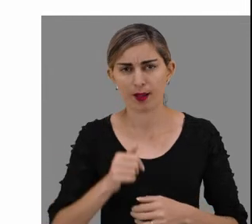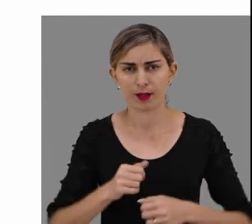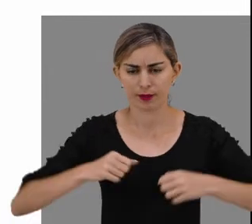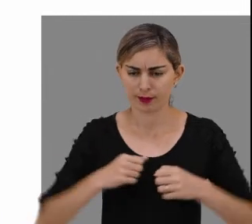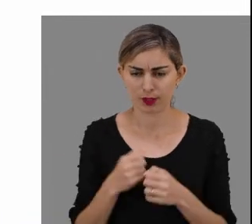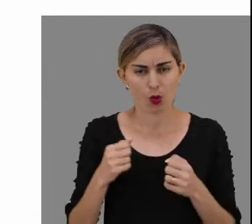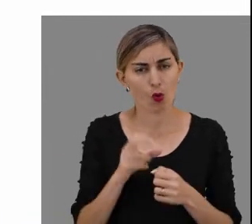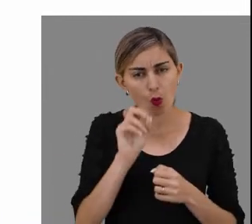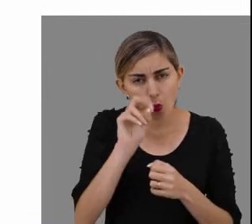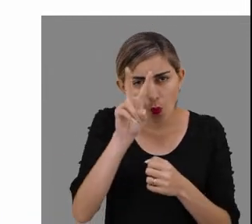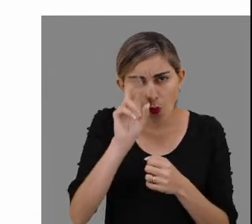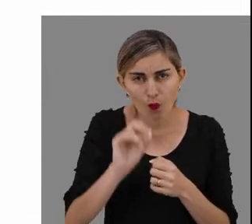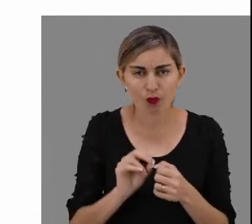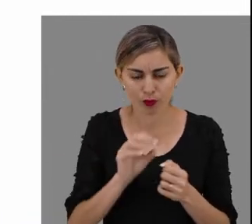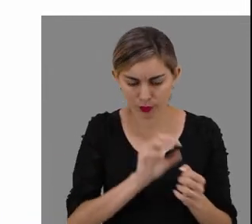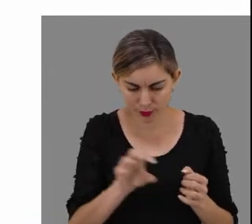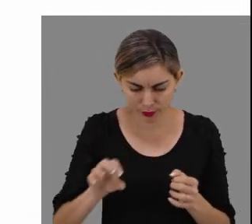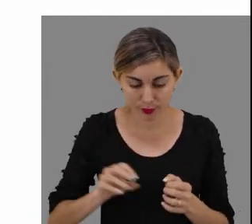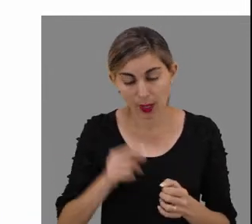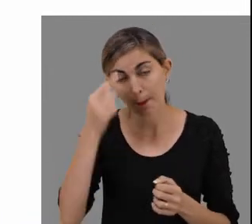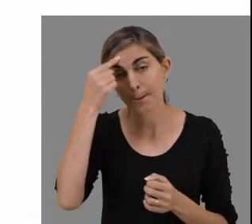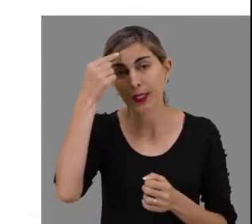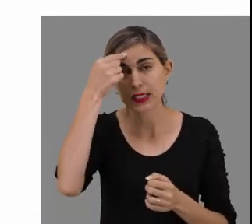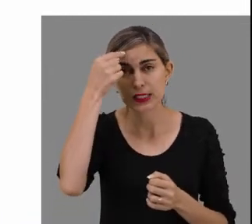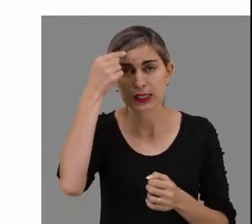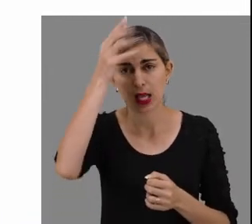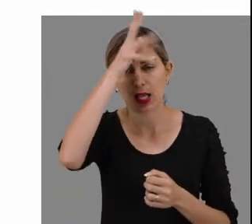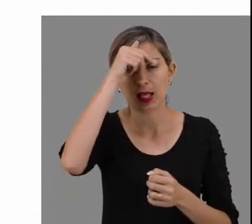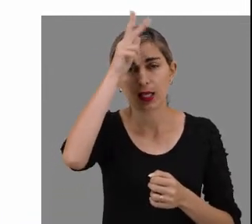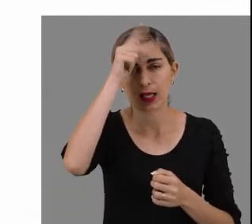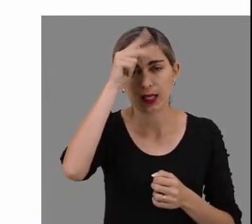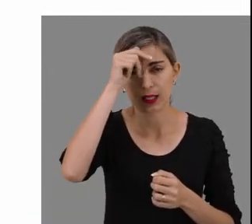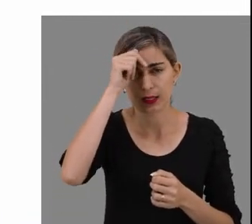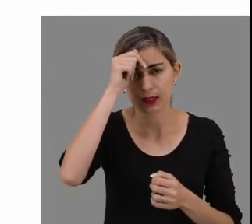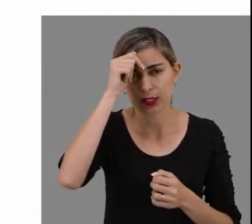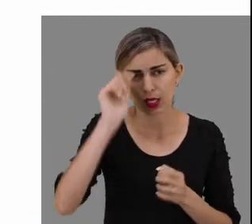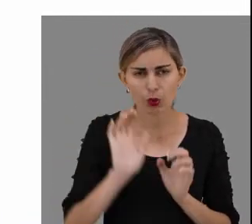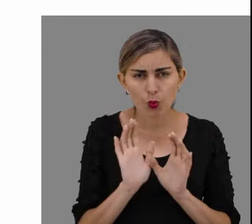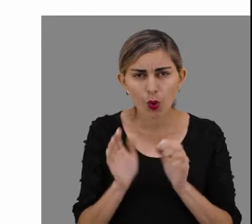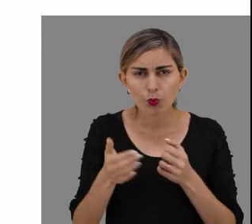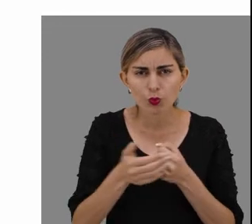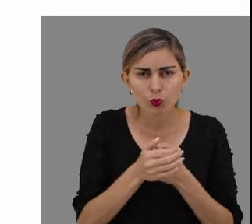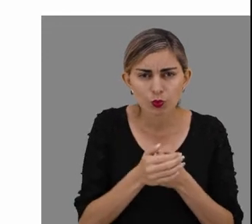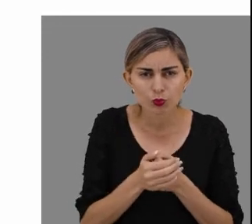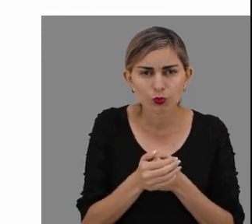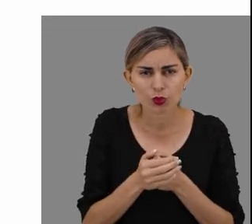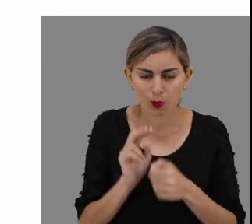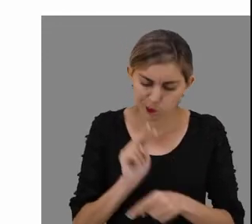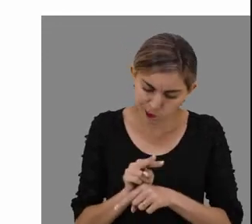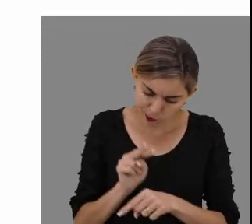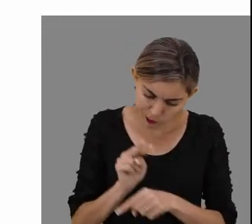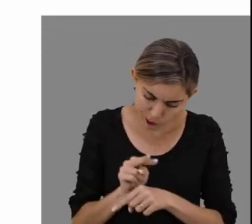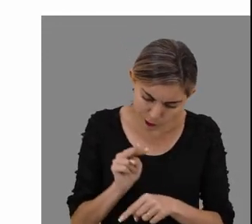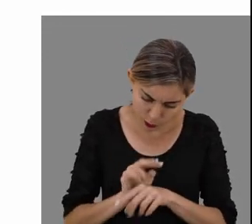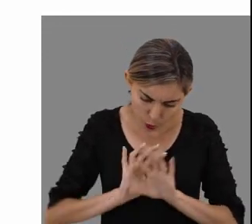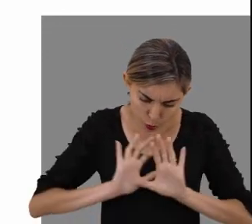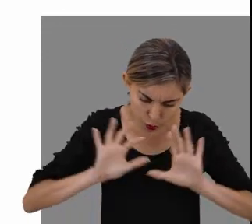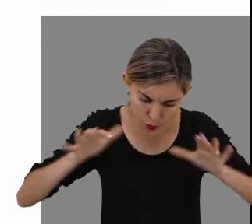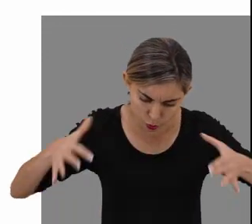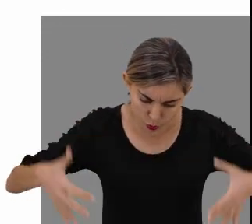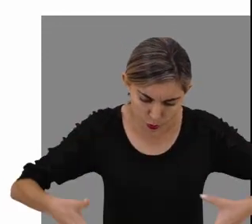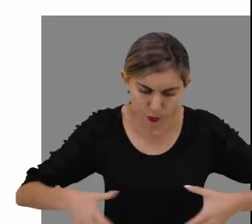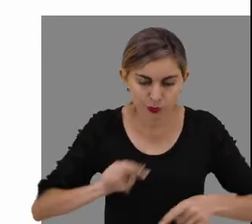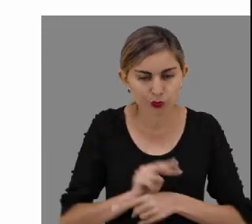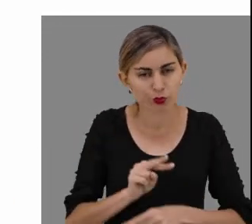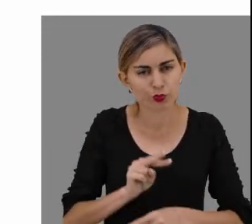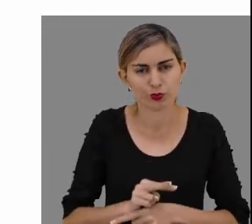que está chocando seus ovos. Vamos pensar que a galinha ela está encapsulando, ela está